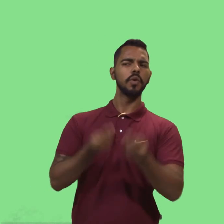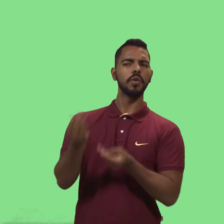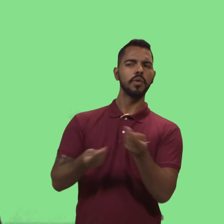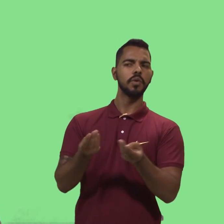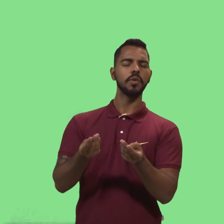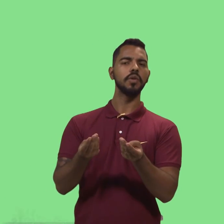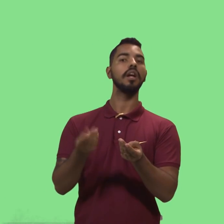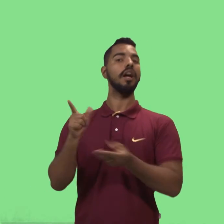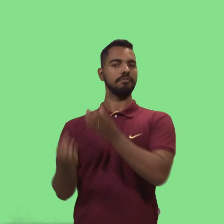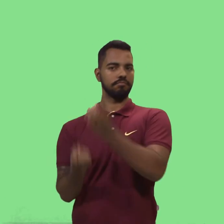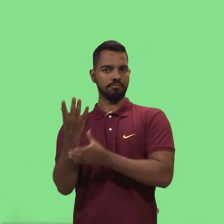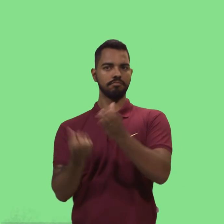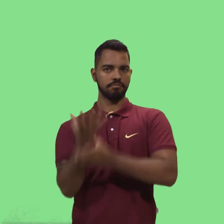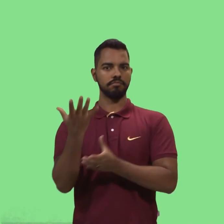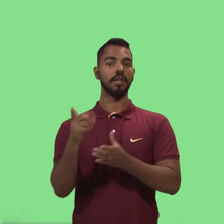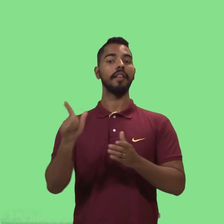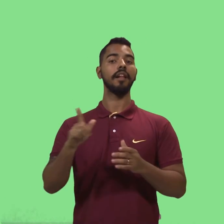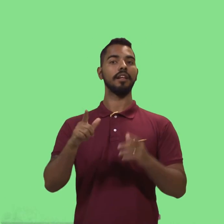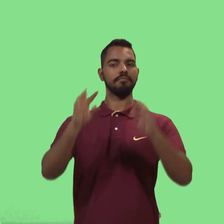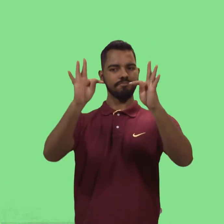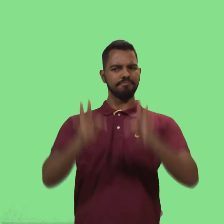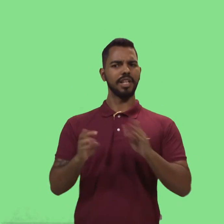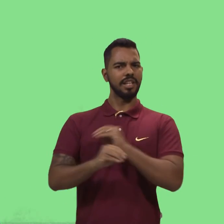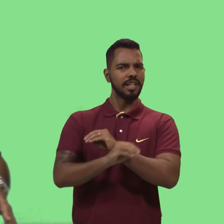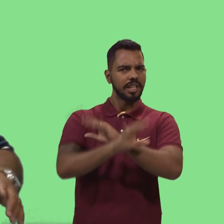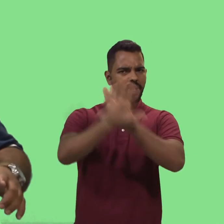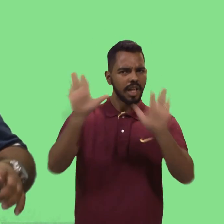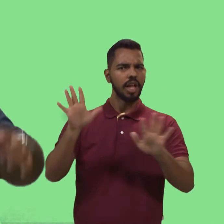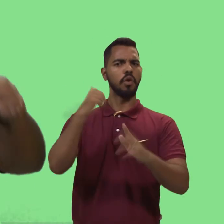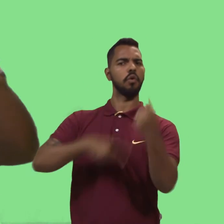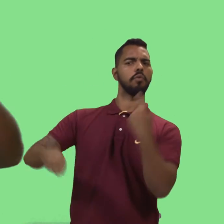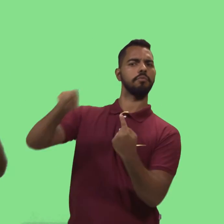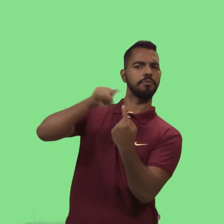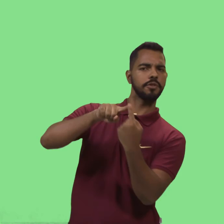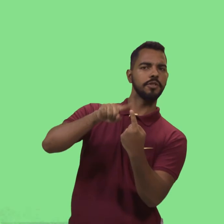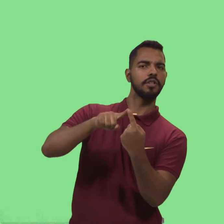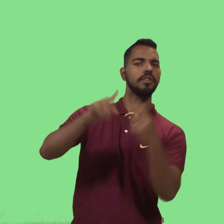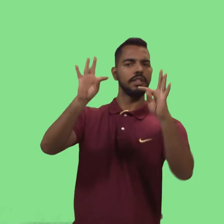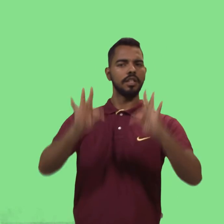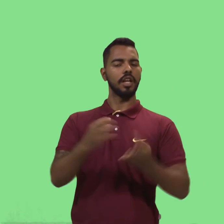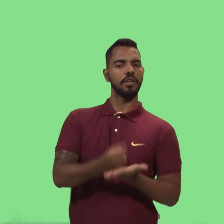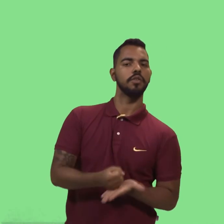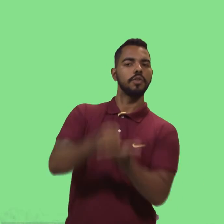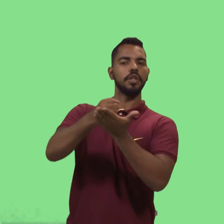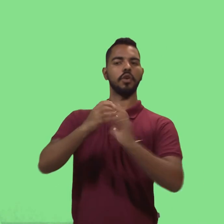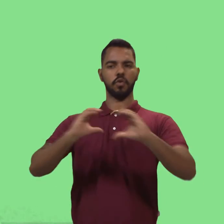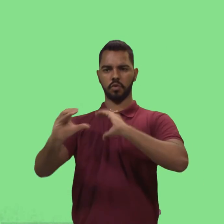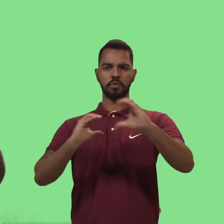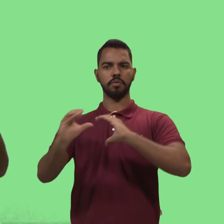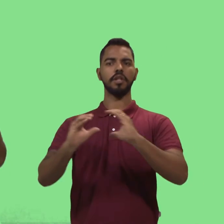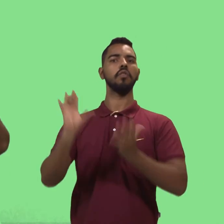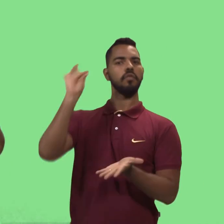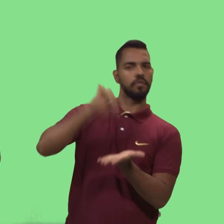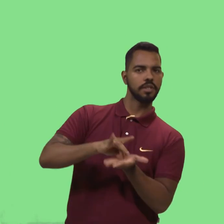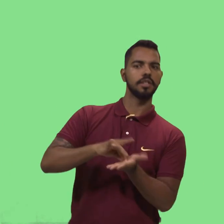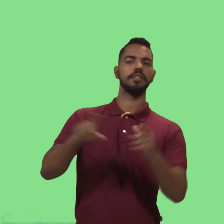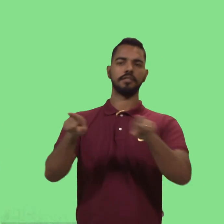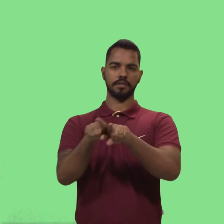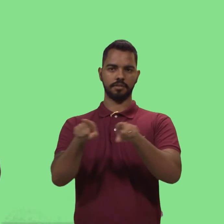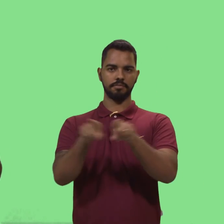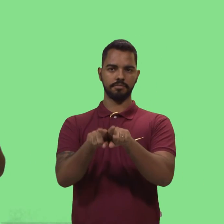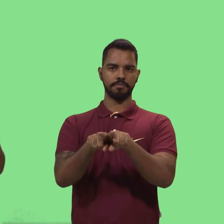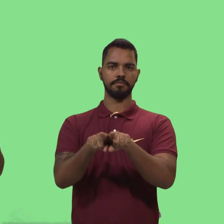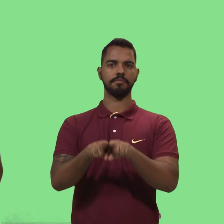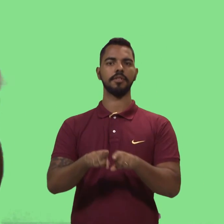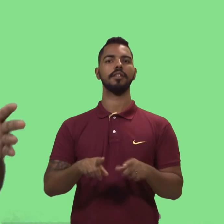e objetividade, compõem qualquer texto que sirva de suporte para a comunicação empresarial e oficial. Mas outras